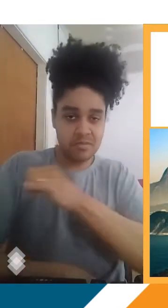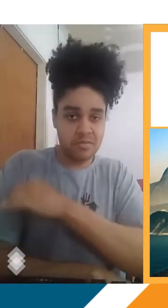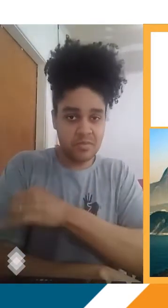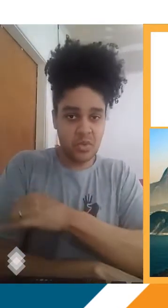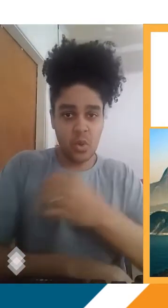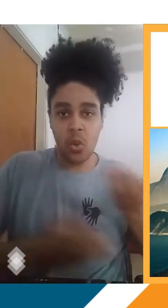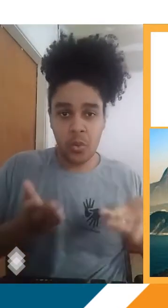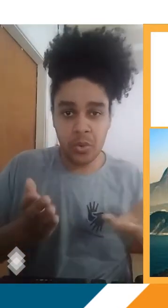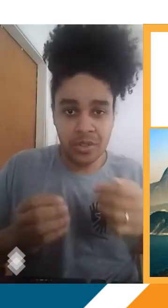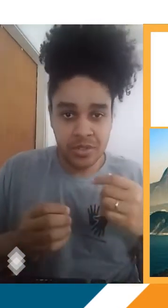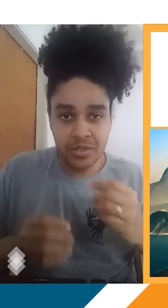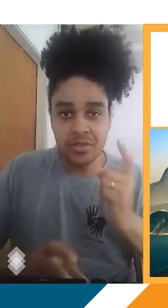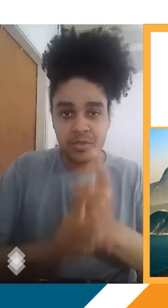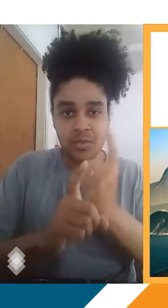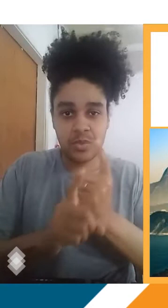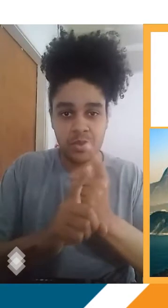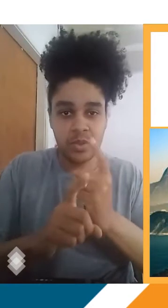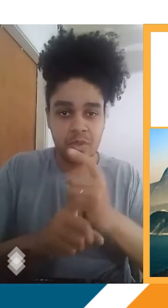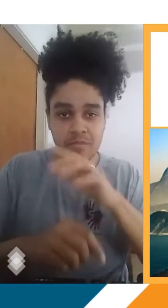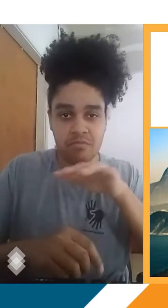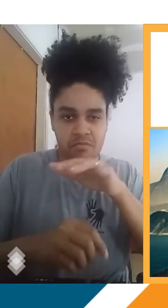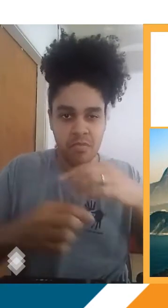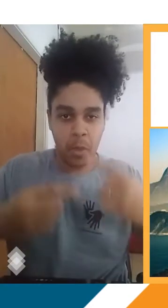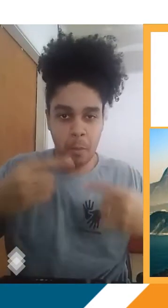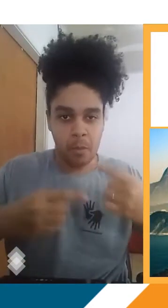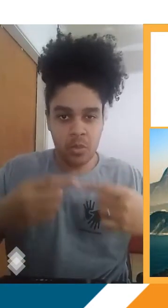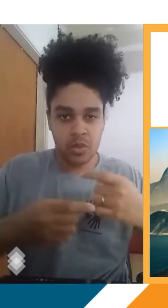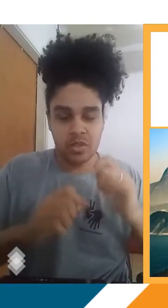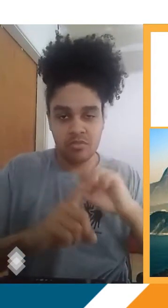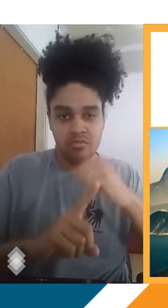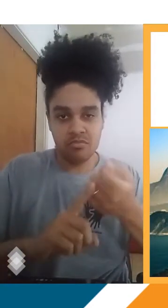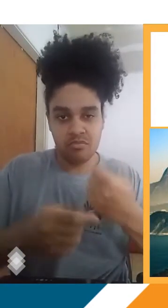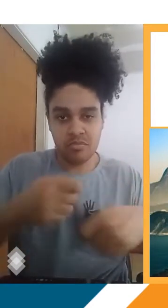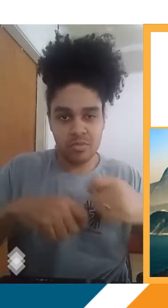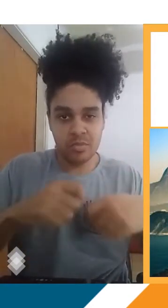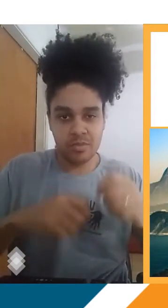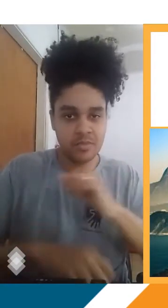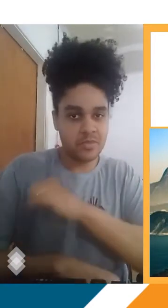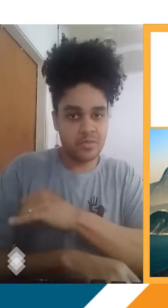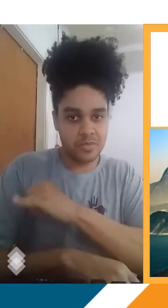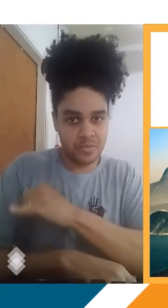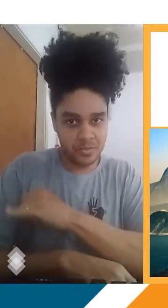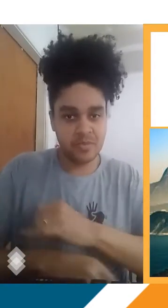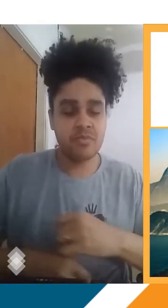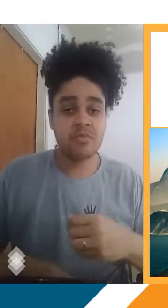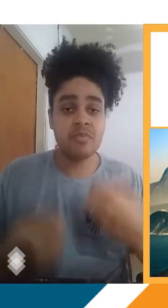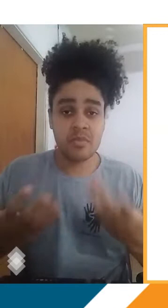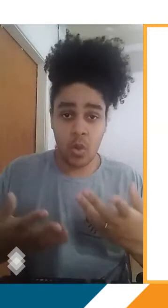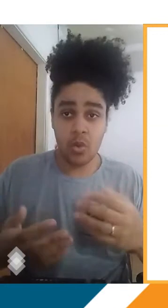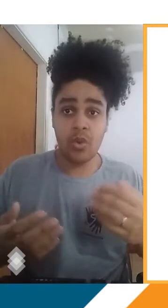desvendar, descobrir as nuances políticas, econômicas e sociais que abarcam o estado do Rio de Janeiro. Beleza? Então vamos